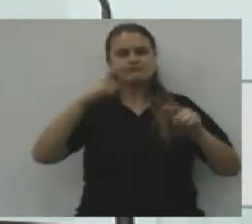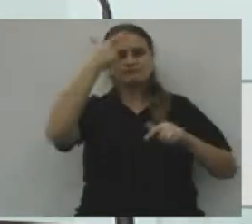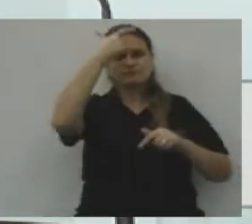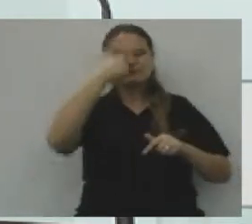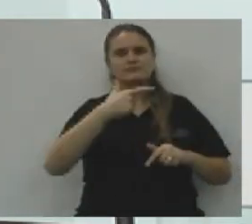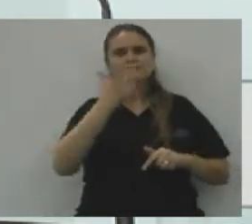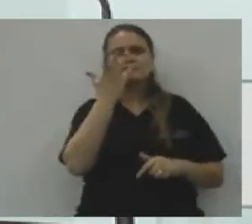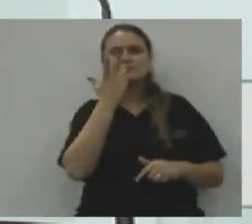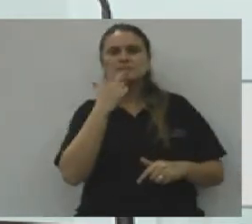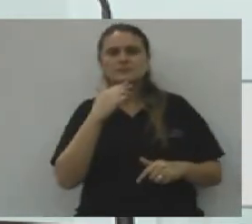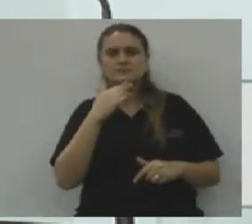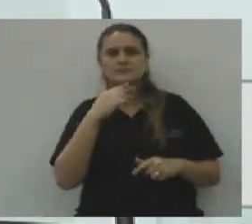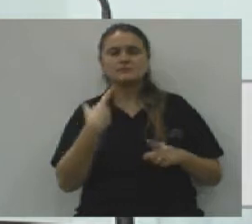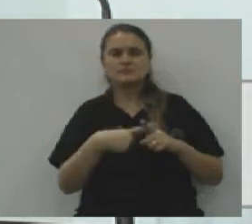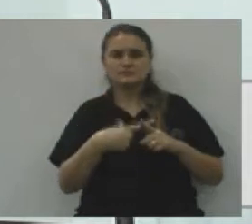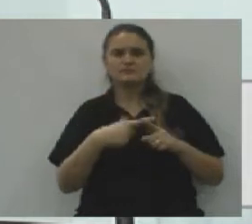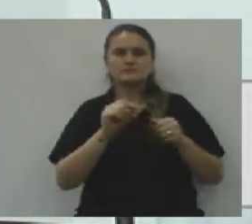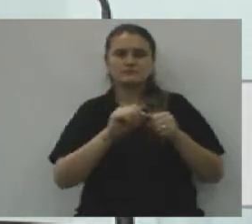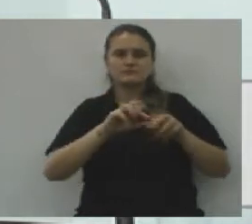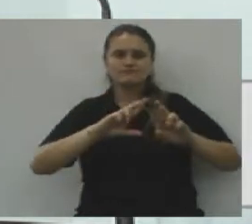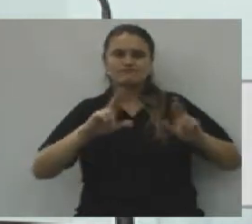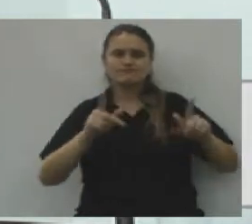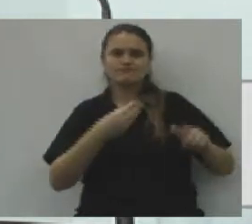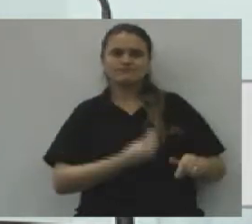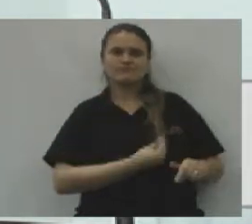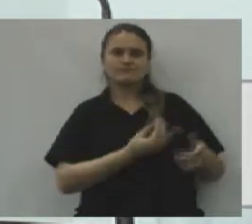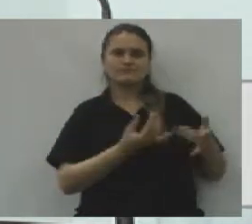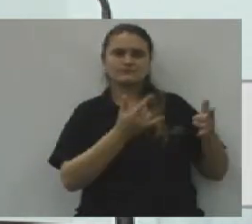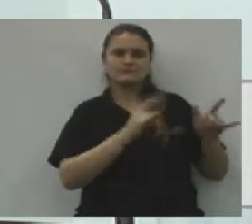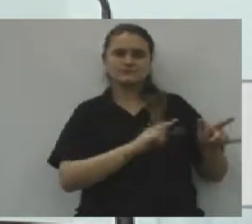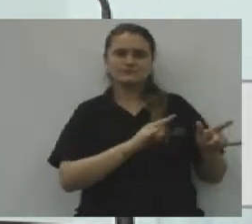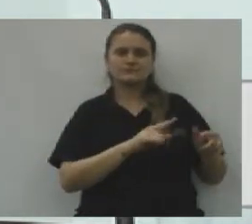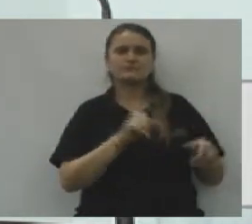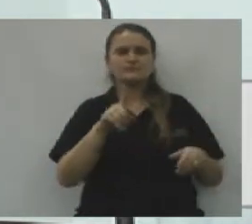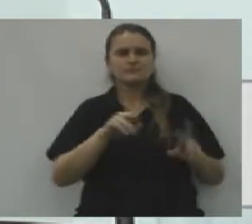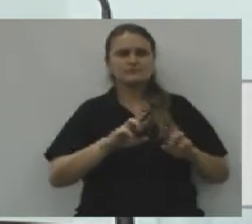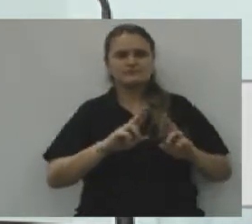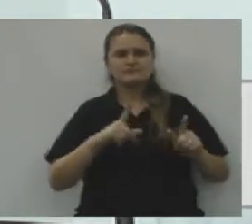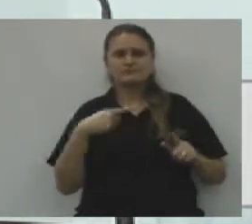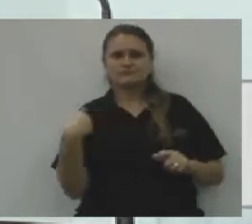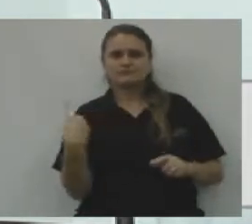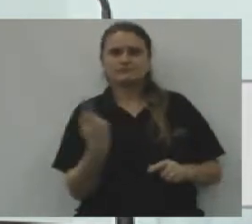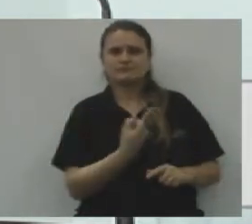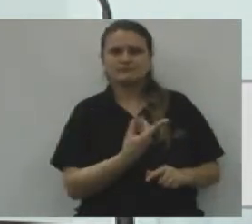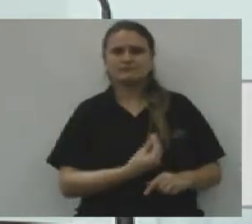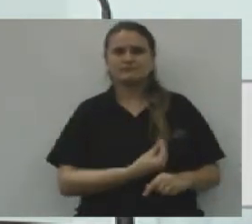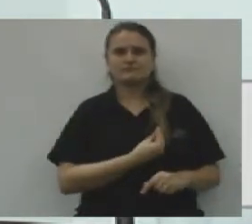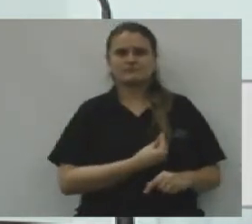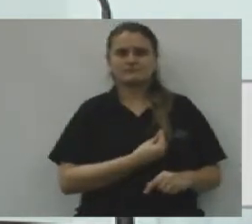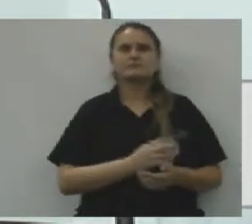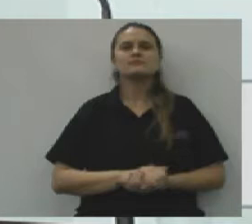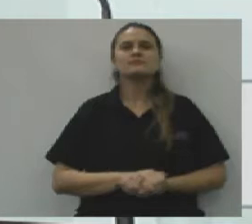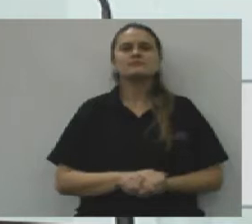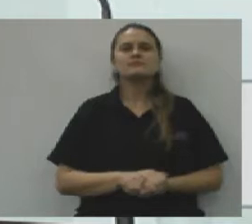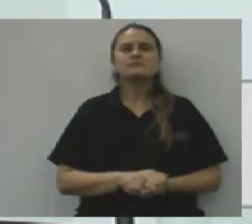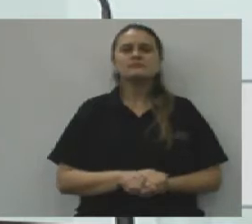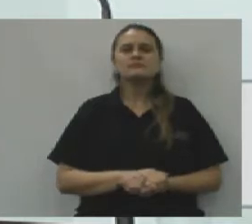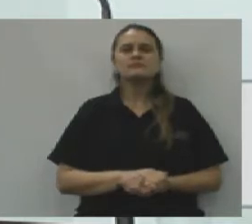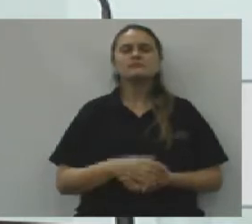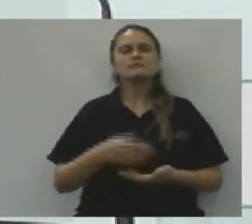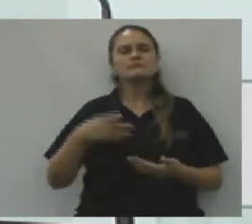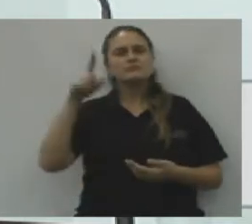de uma criança. Isso faz a diferença na vida do adolescente. Isso faz a diferença na nossa vida, inclusive.